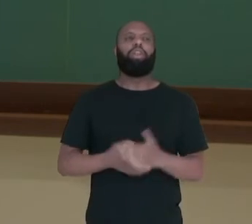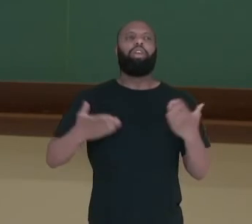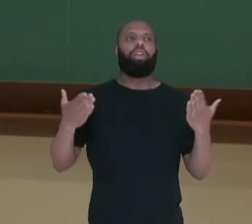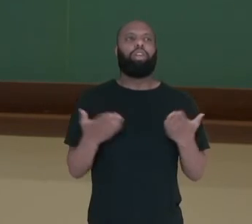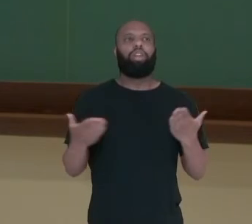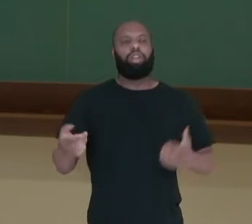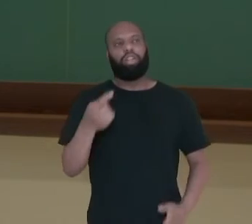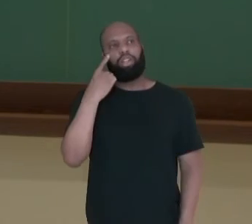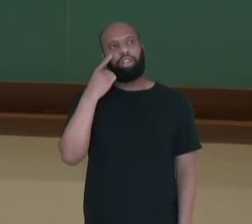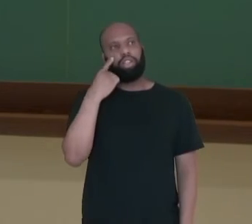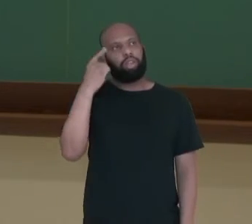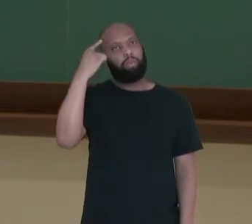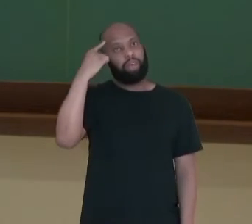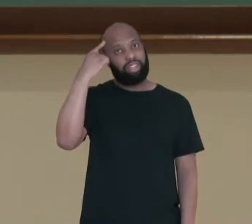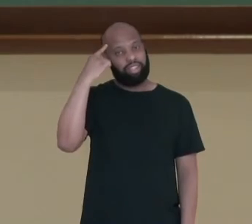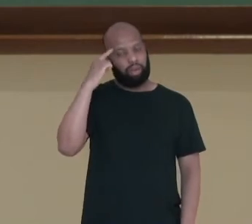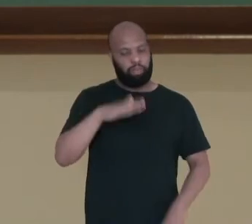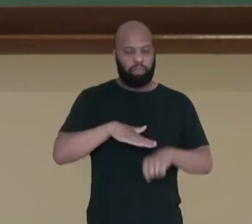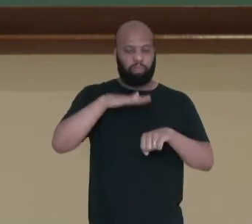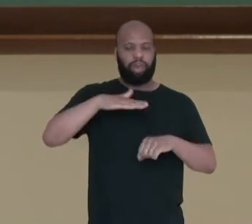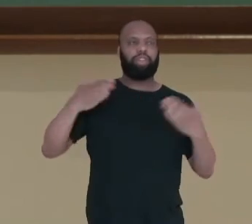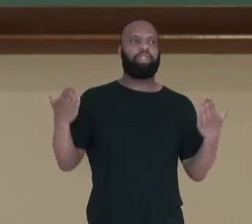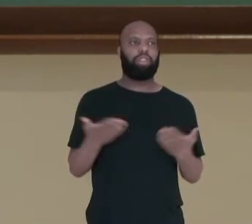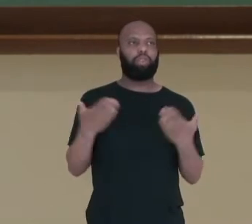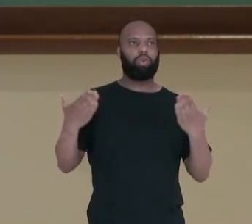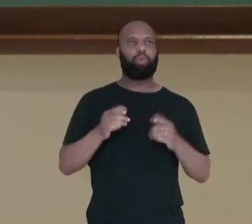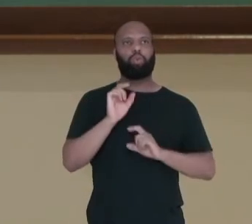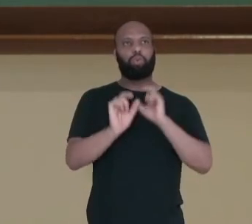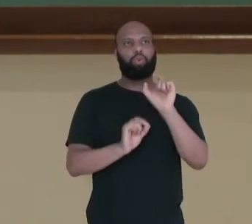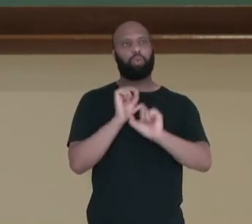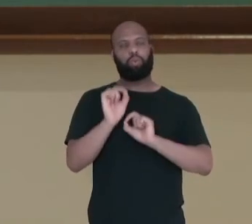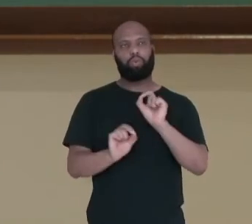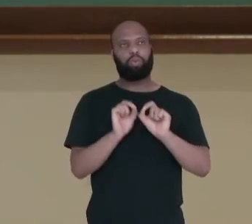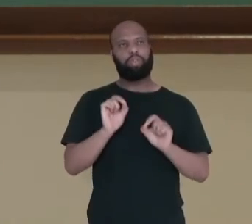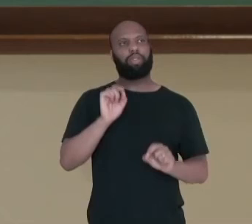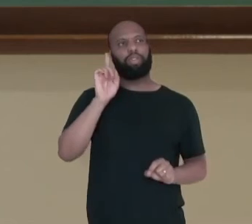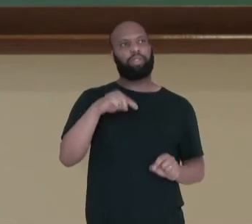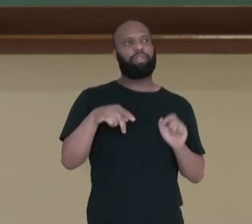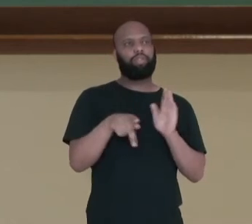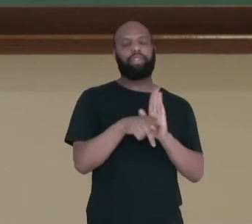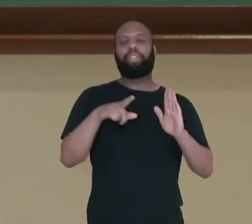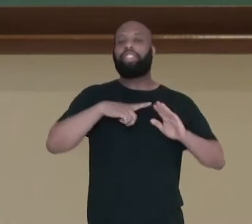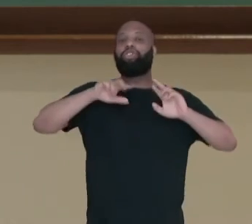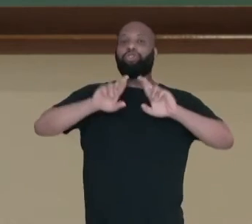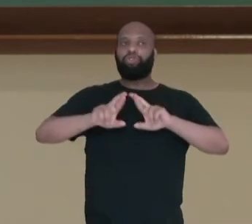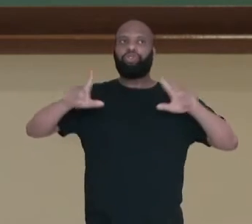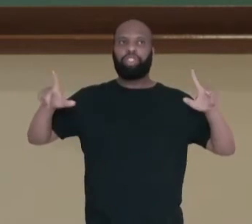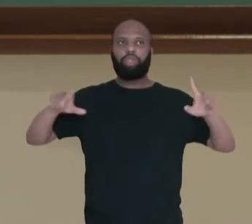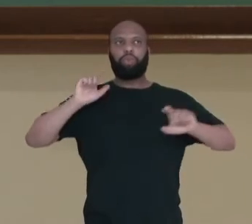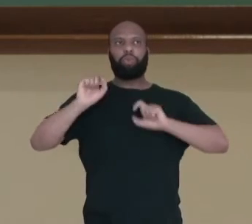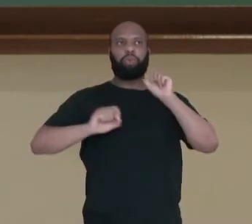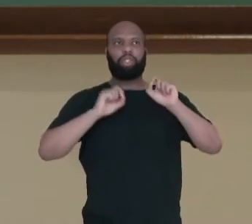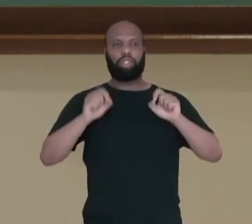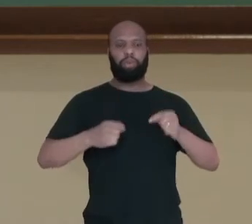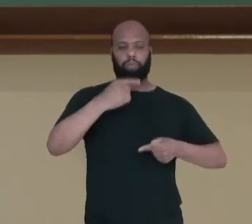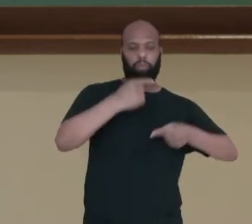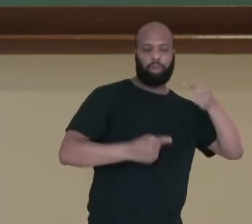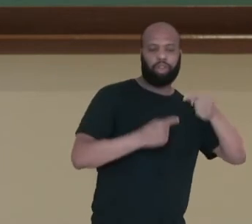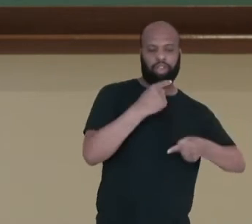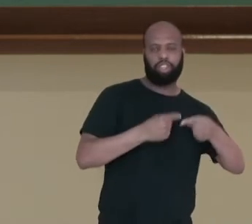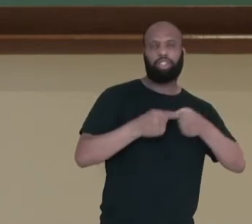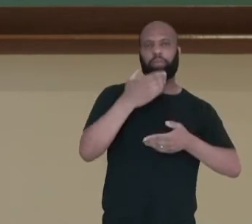Vamos lá, então, agora pensar um pouco mais sobre a questão das diferenças entre a política